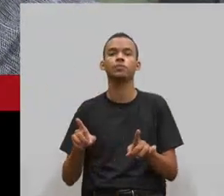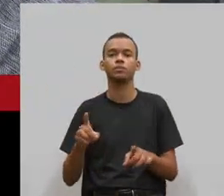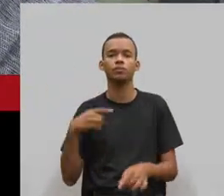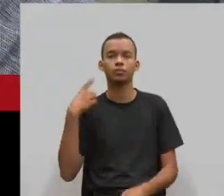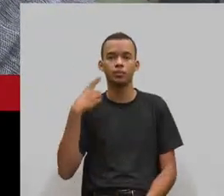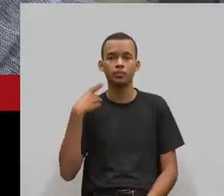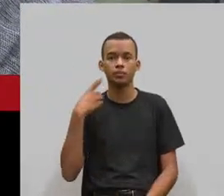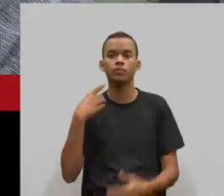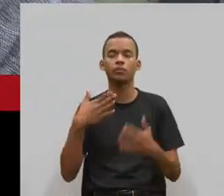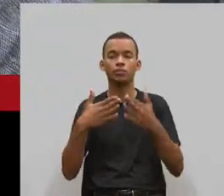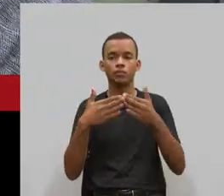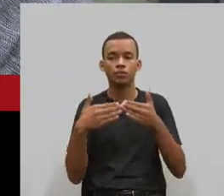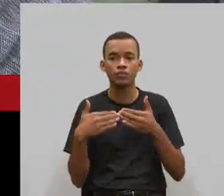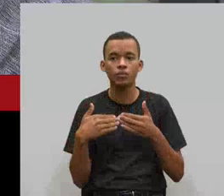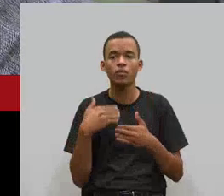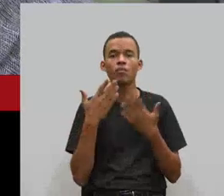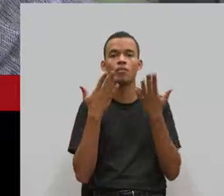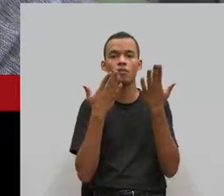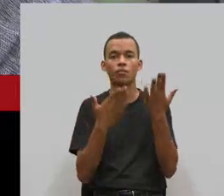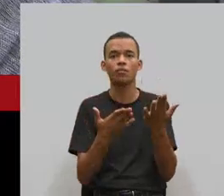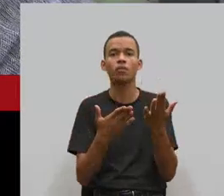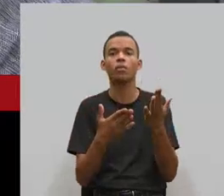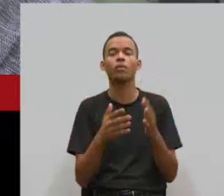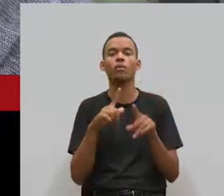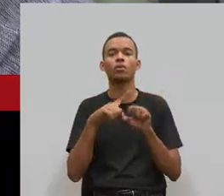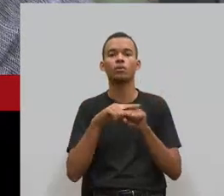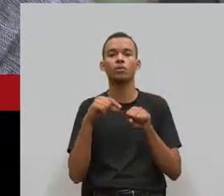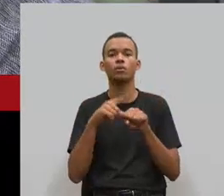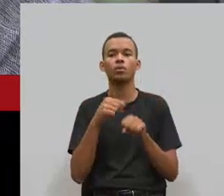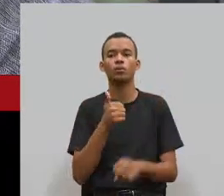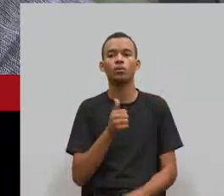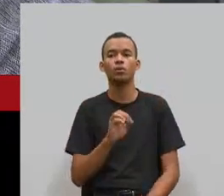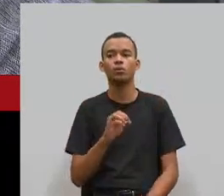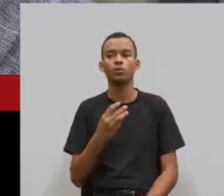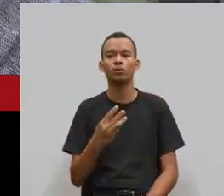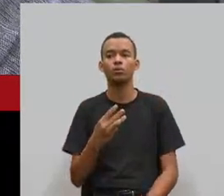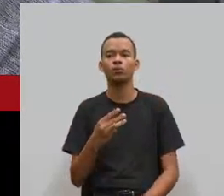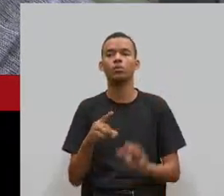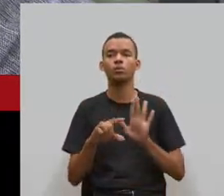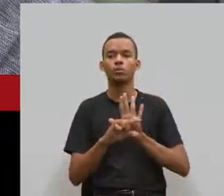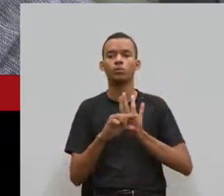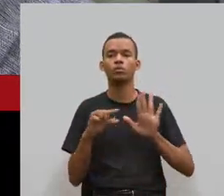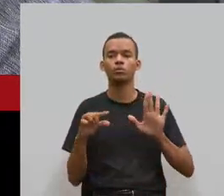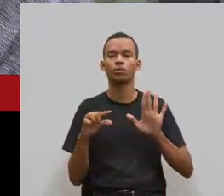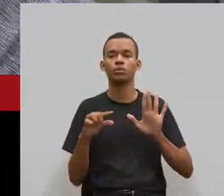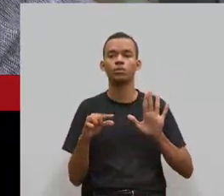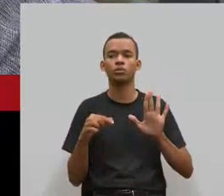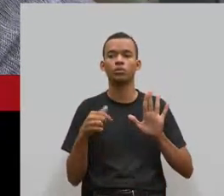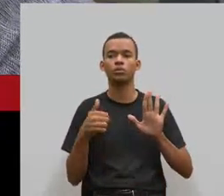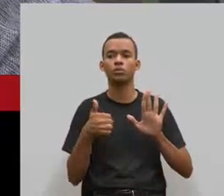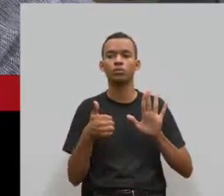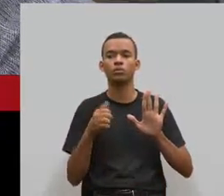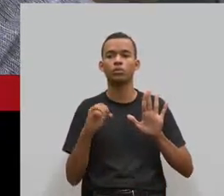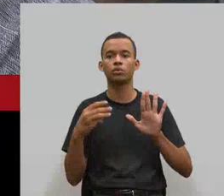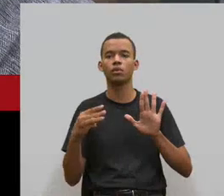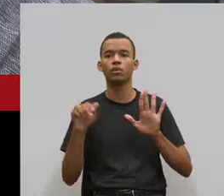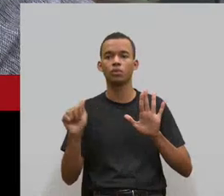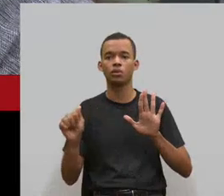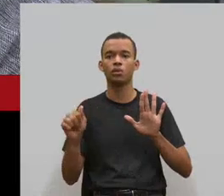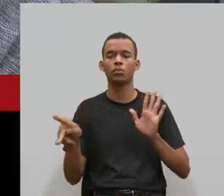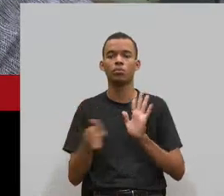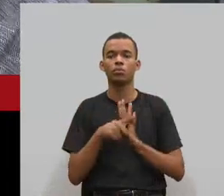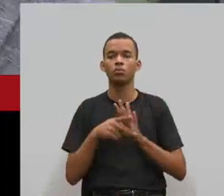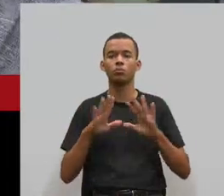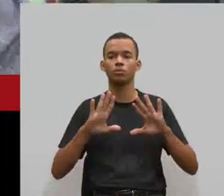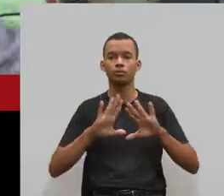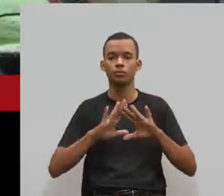em requerer a vossa excelênci nos termos do artigo 103 parágrafo 3 A do Regimento Interno seja encaminado à secretaria